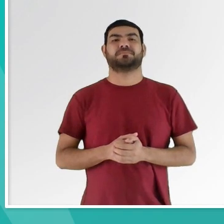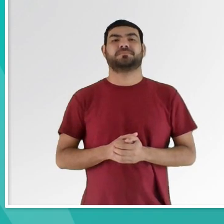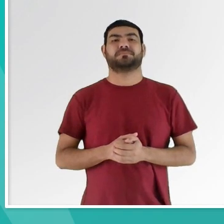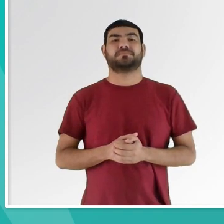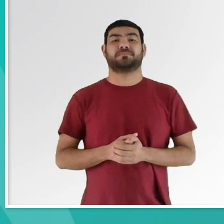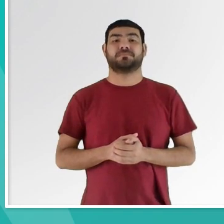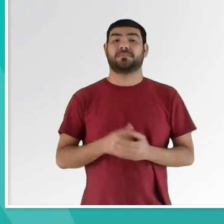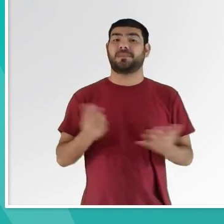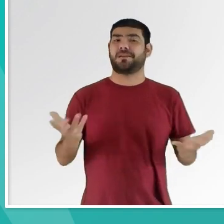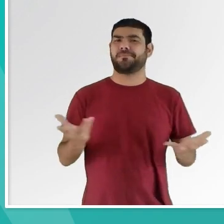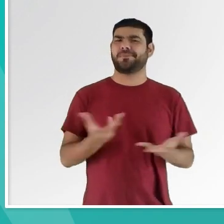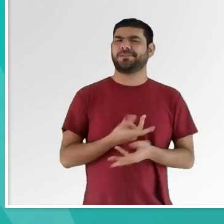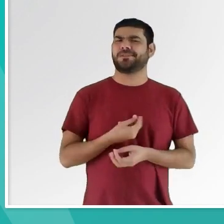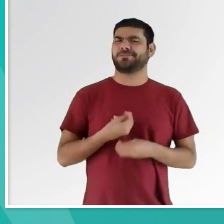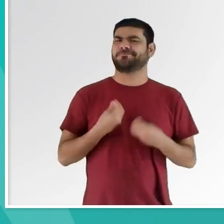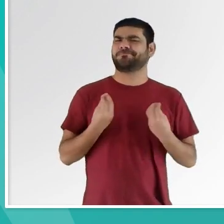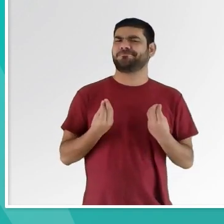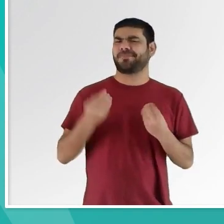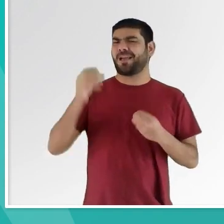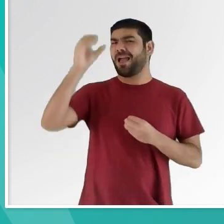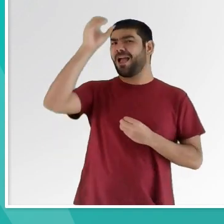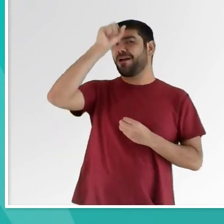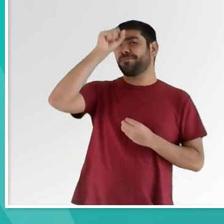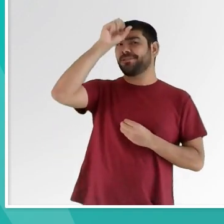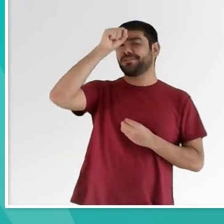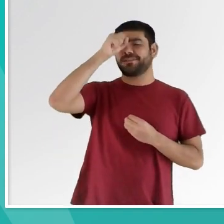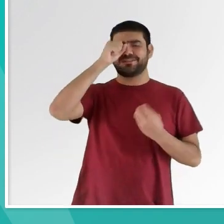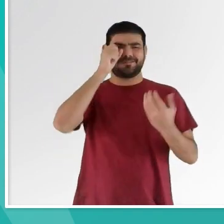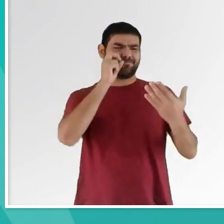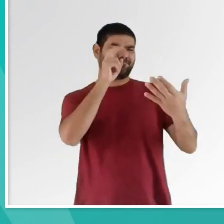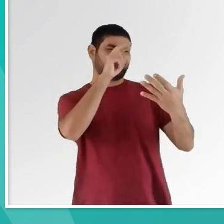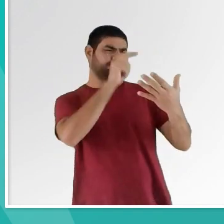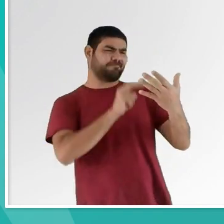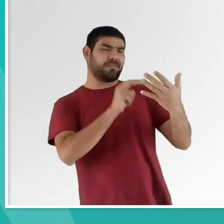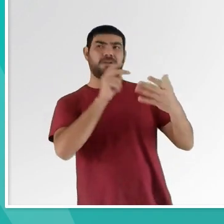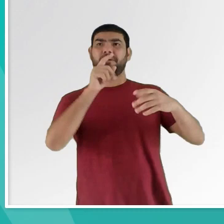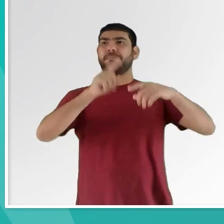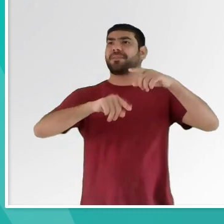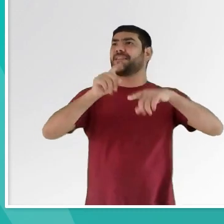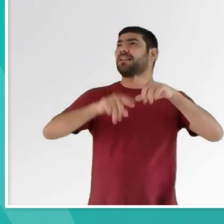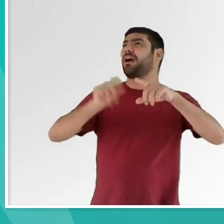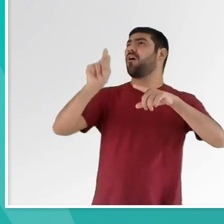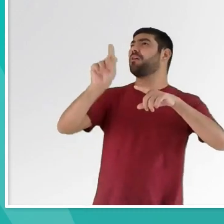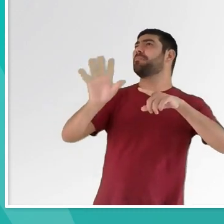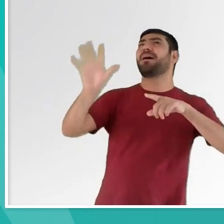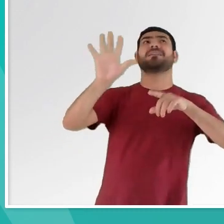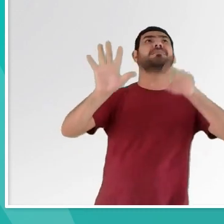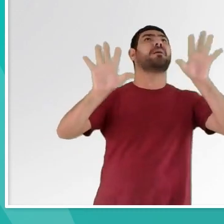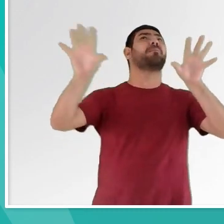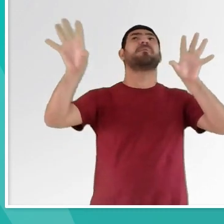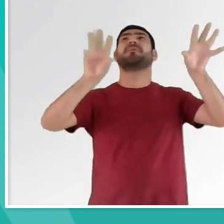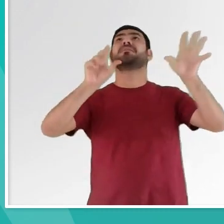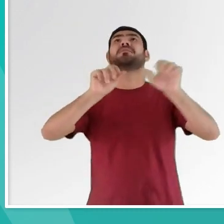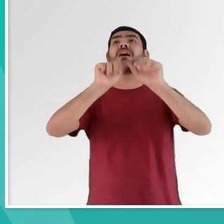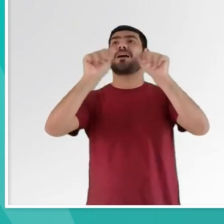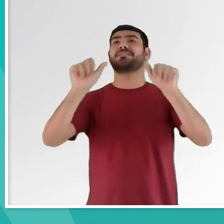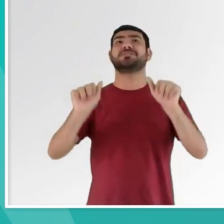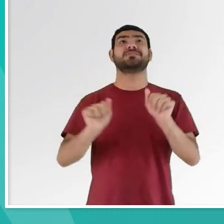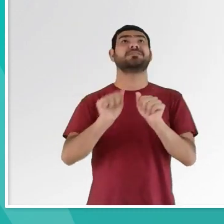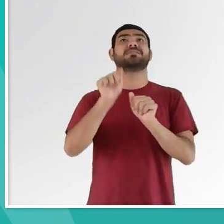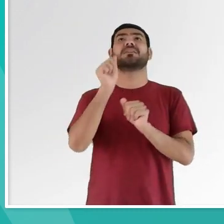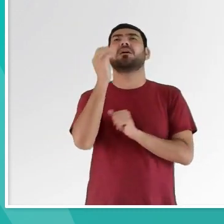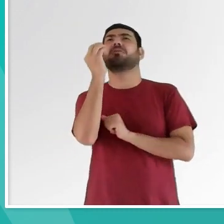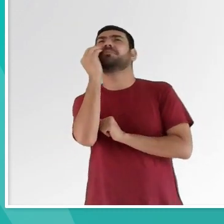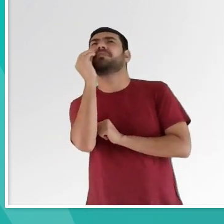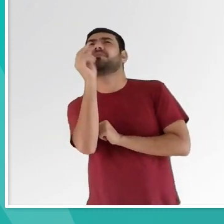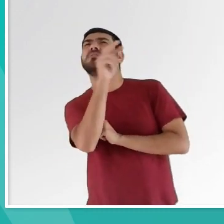Habilidade. Aprender, relacionando e apreciando objetos, imagens, concepções artísticas e estéticas, observando a conexão